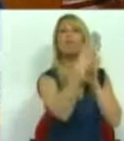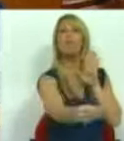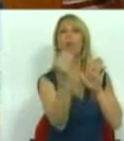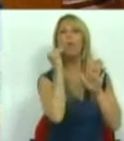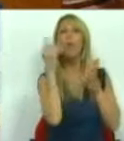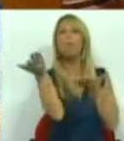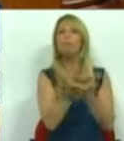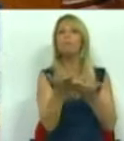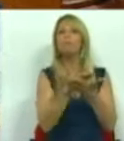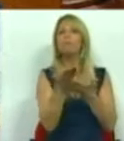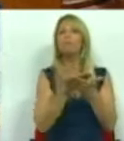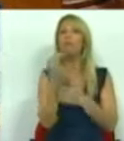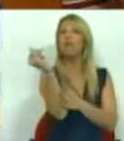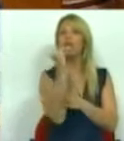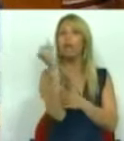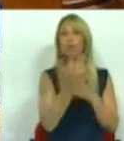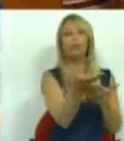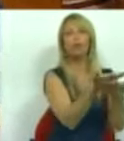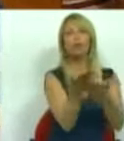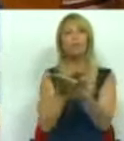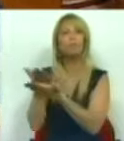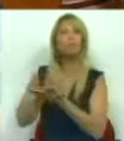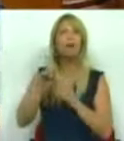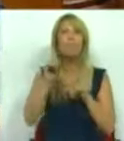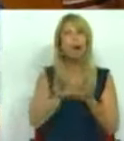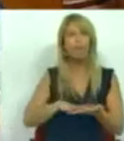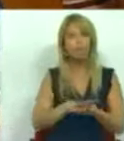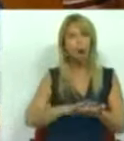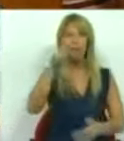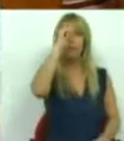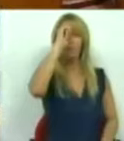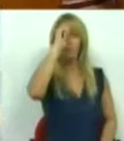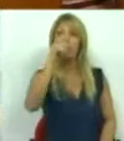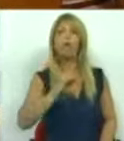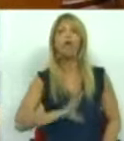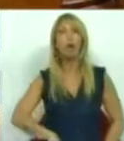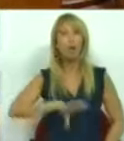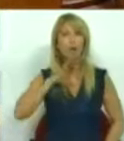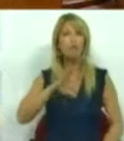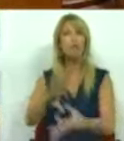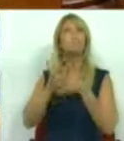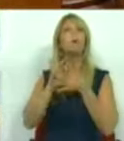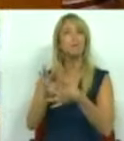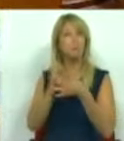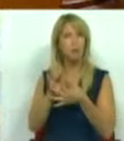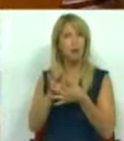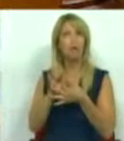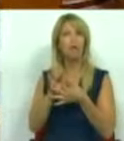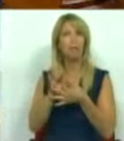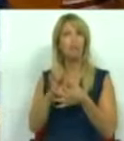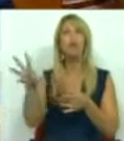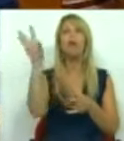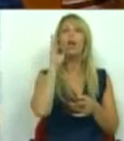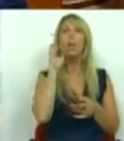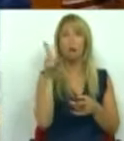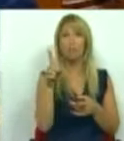relacionamento com essas instituições baseado na confiança, no respeito e na parceria. E ouvindo-os, mais